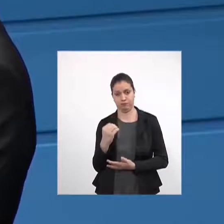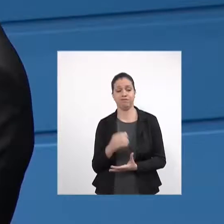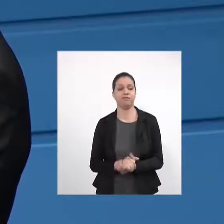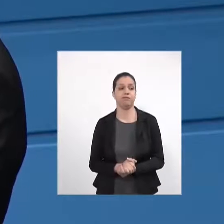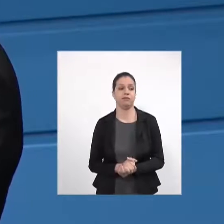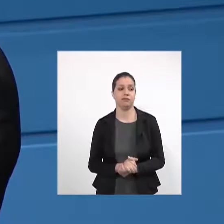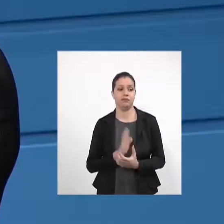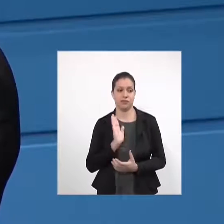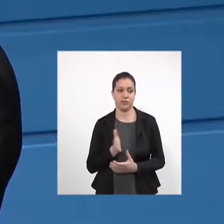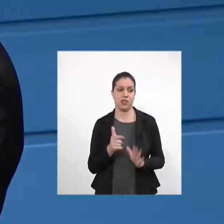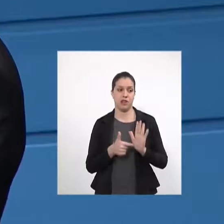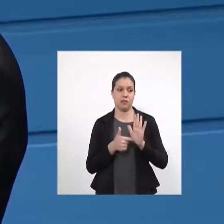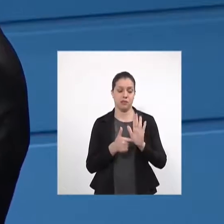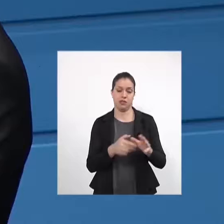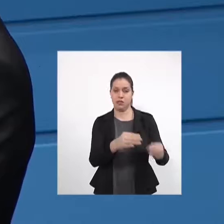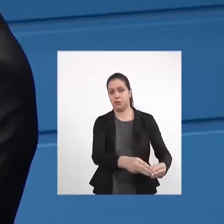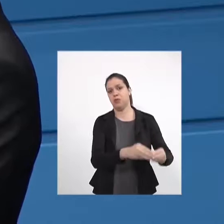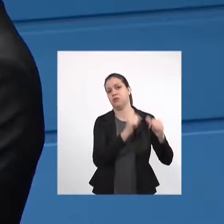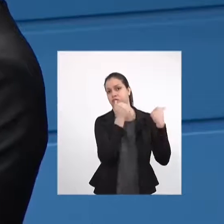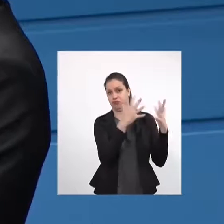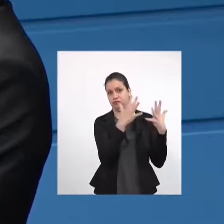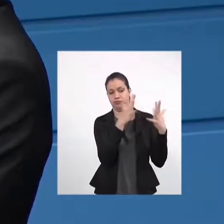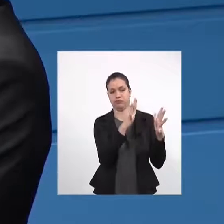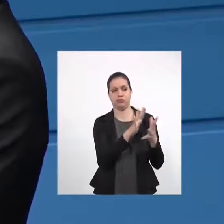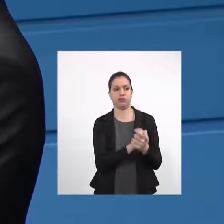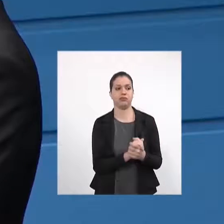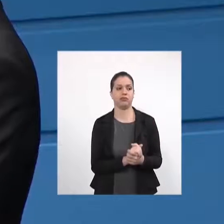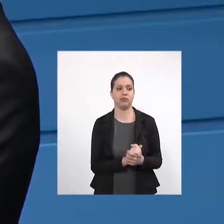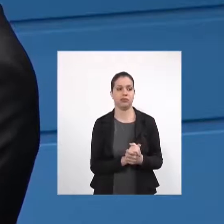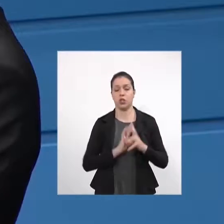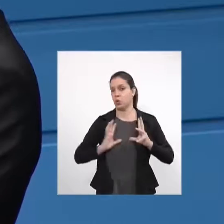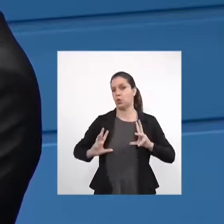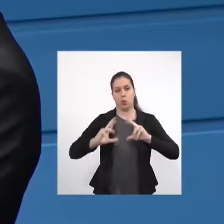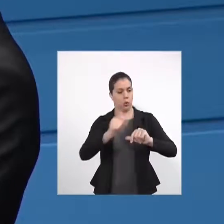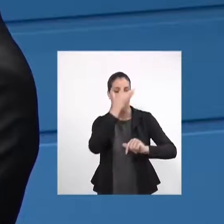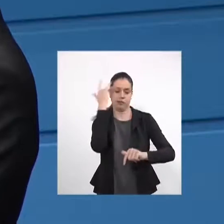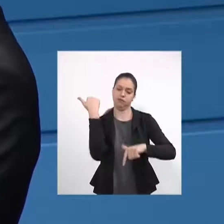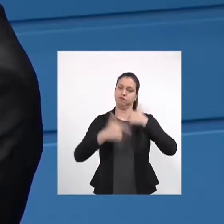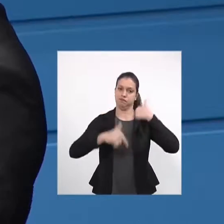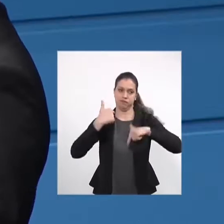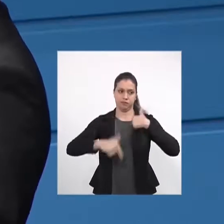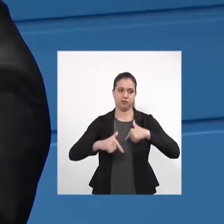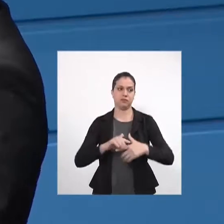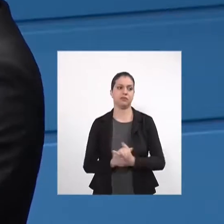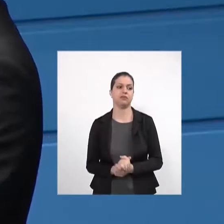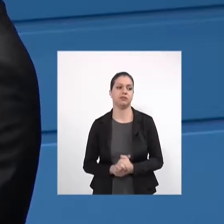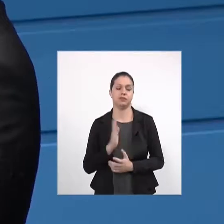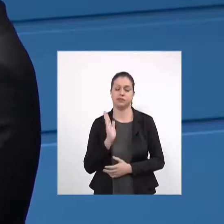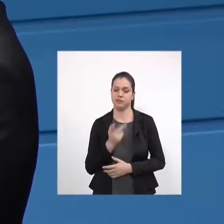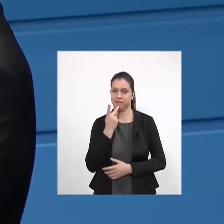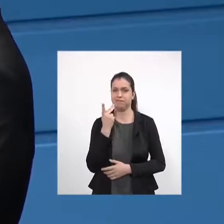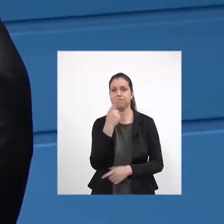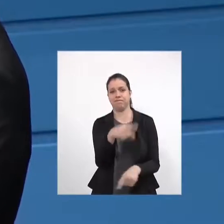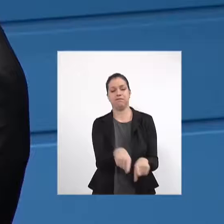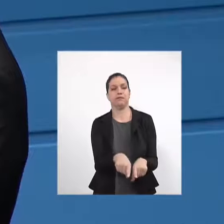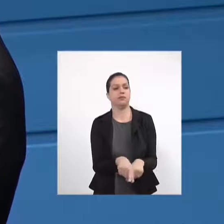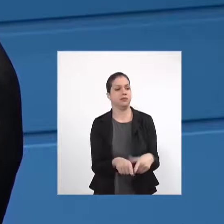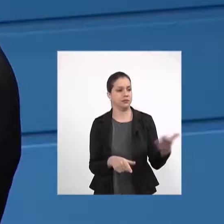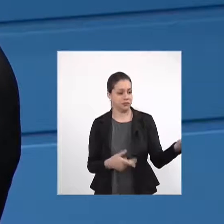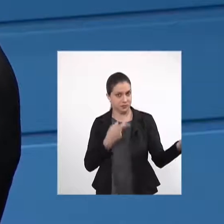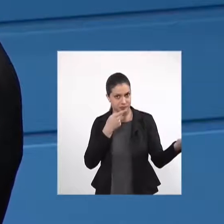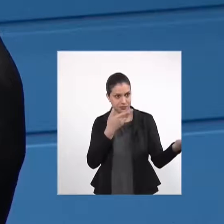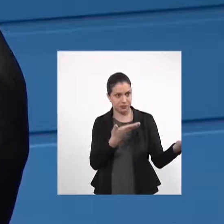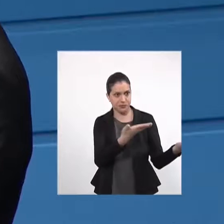Apresentei uma moção de aplauso a todos do Jornal Progresso, já havia citado e Vossa Excelência